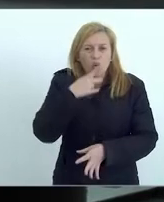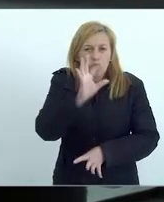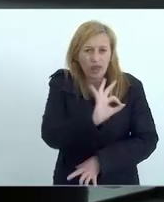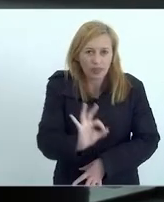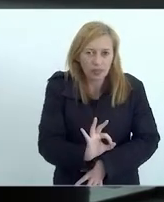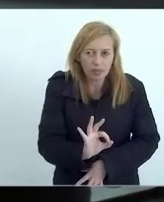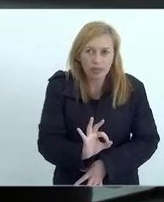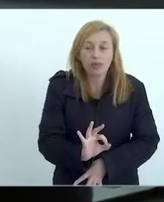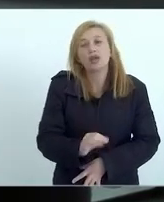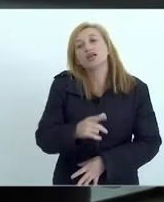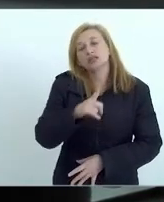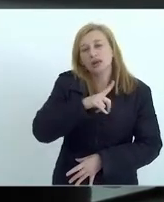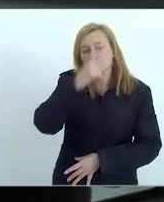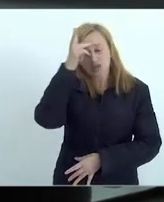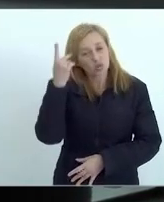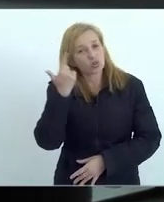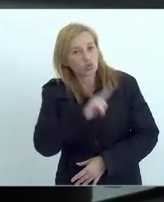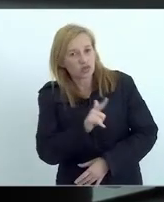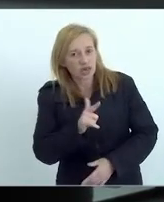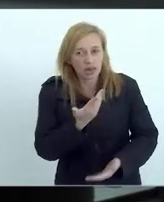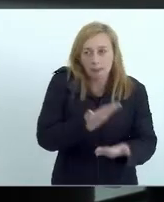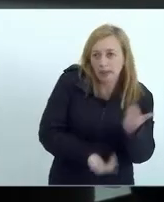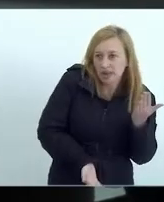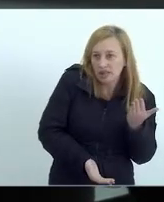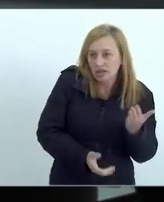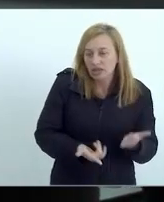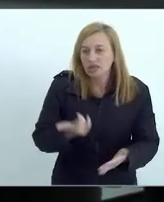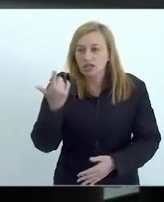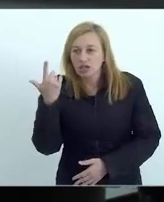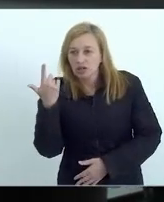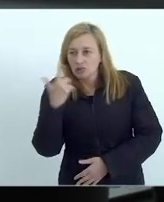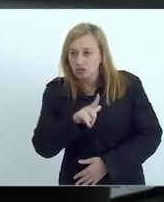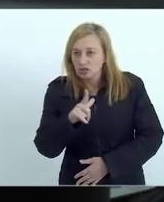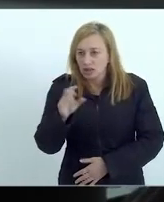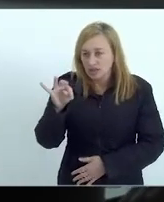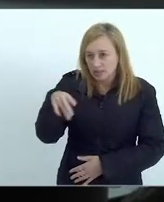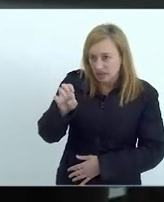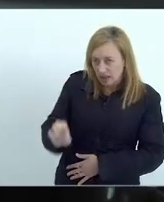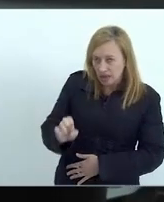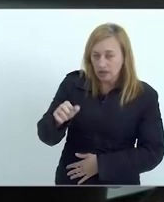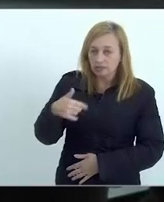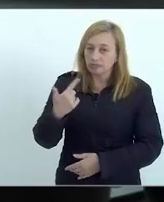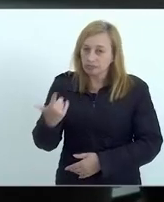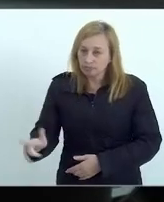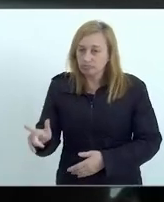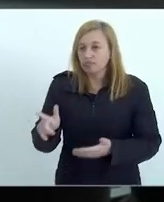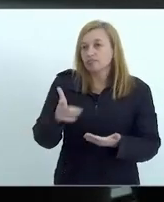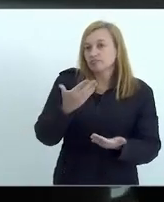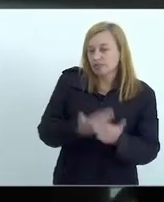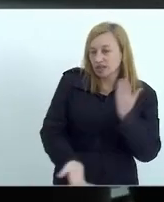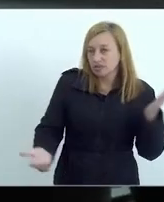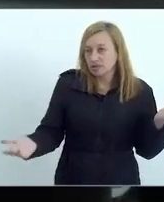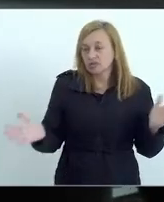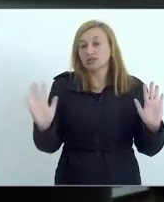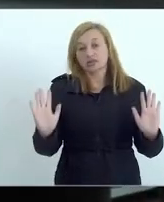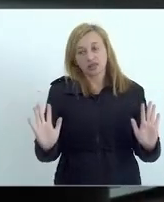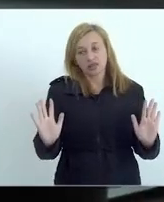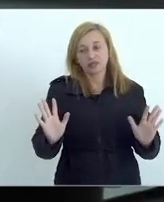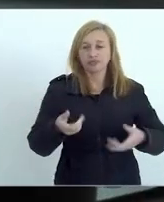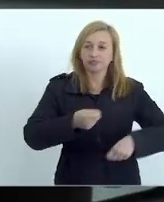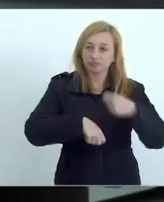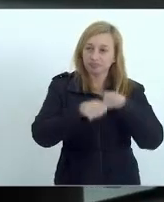então tem pessoa que ganha perde tem gente que ganha liminar e depois perde então a gente fica